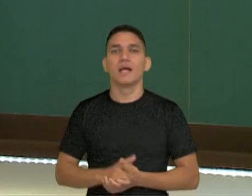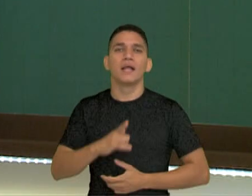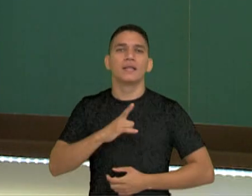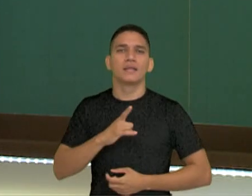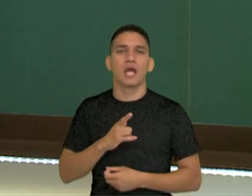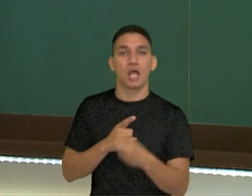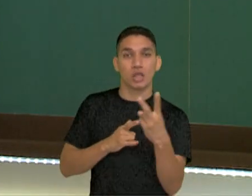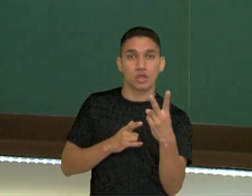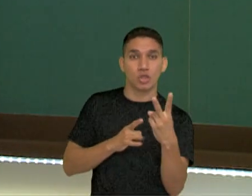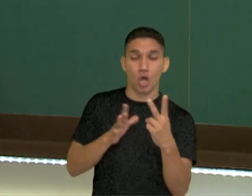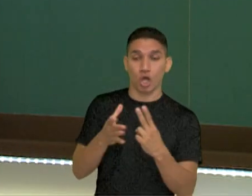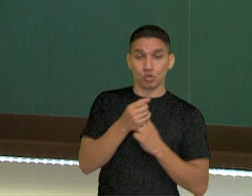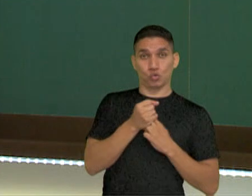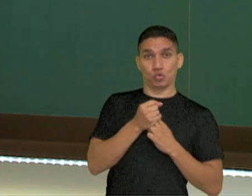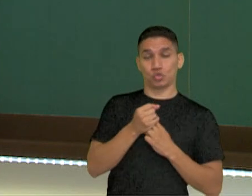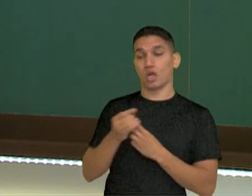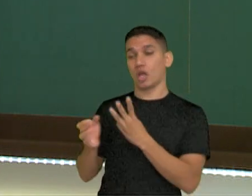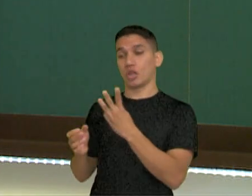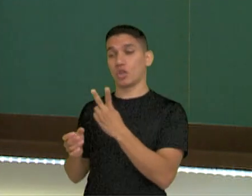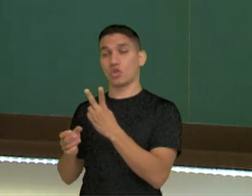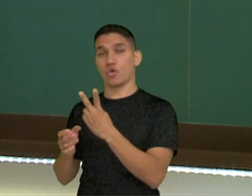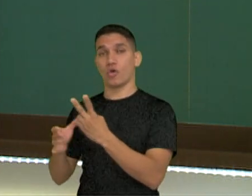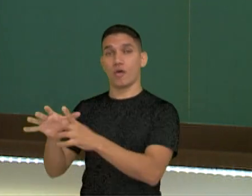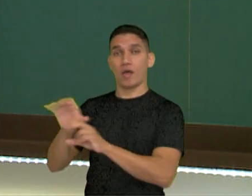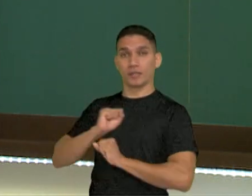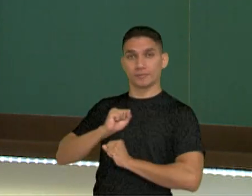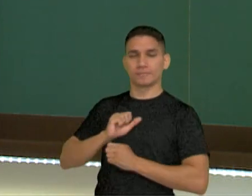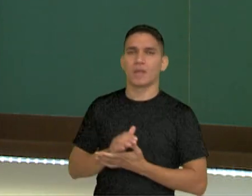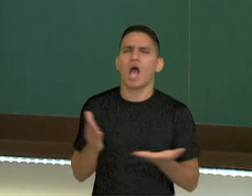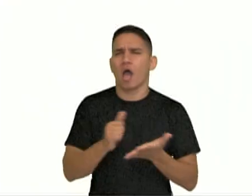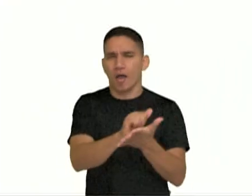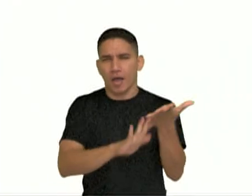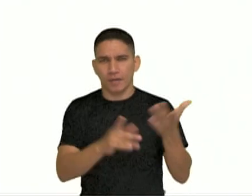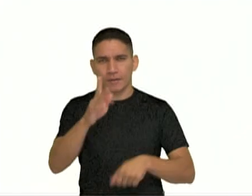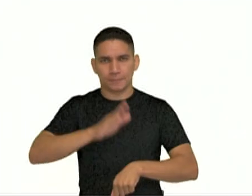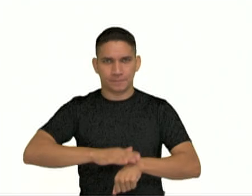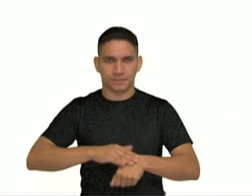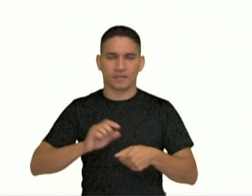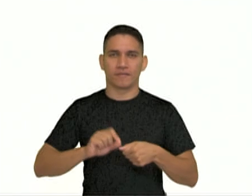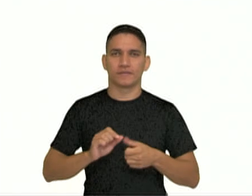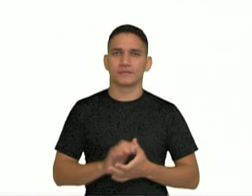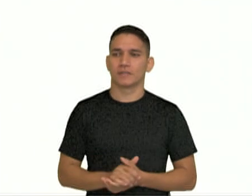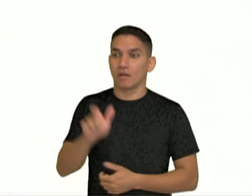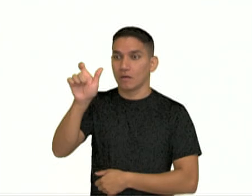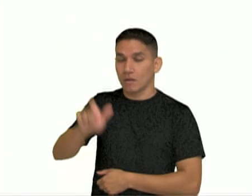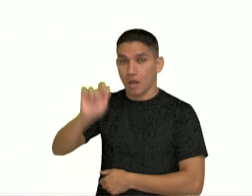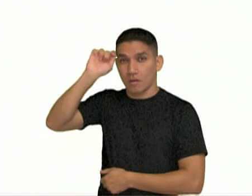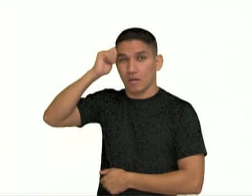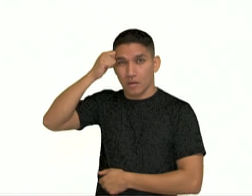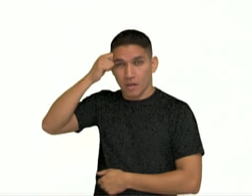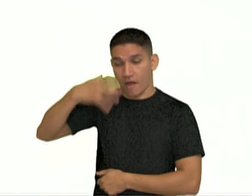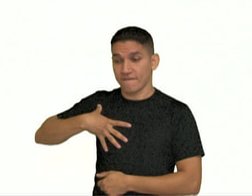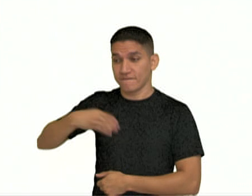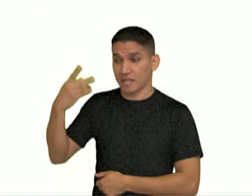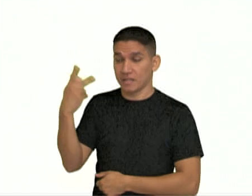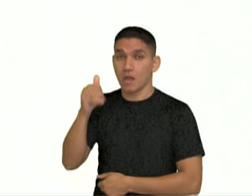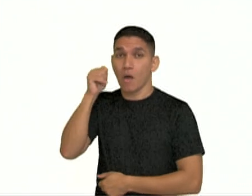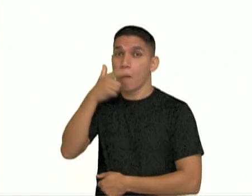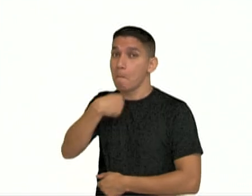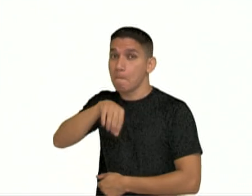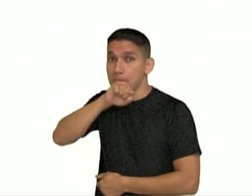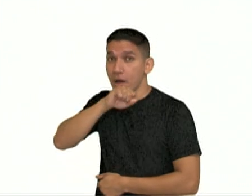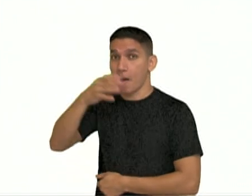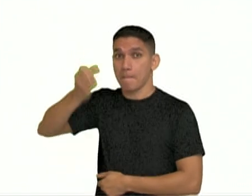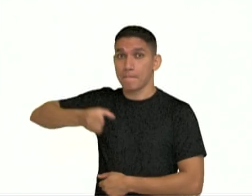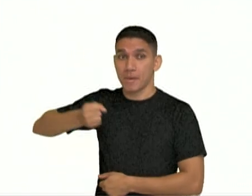genes recessivos. Agora, um exercício para você fazer sozinho. Uma mulata, filha de pai branco e mãe negra, casa-se